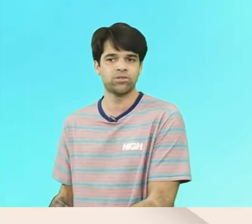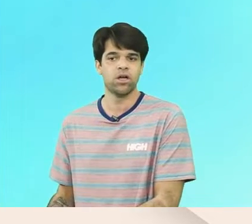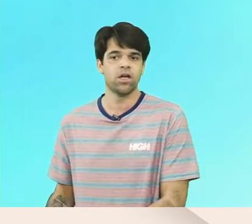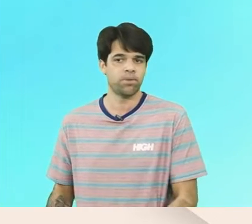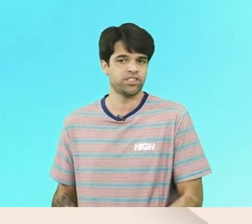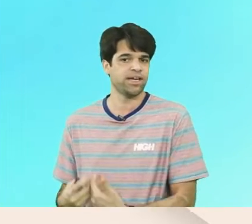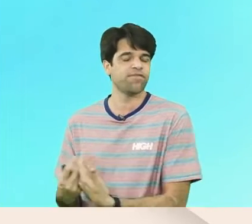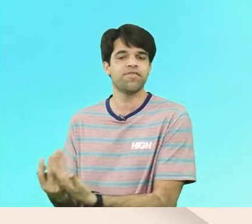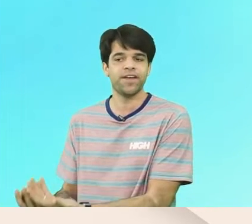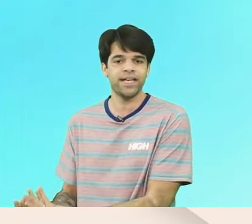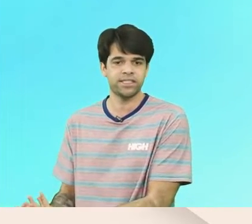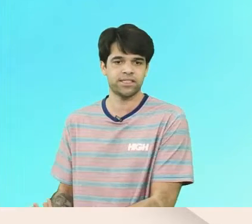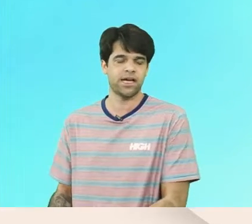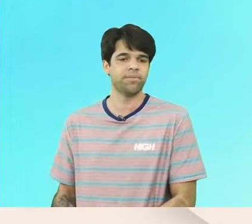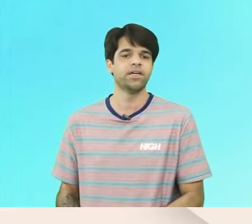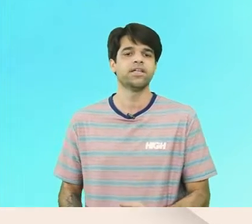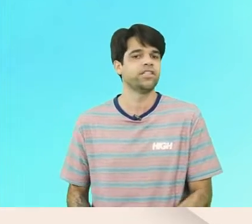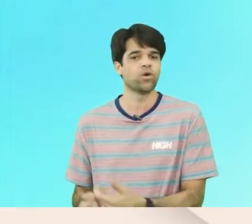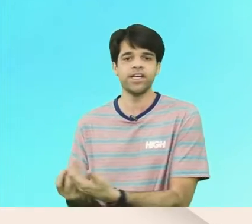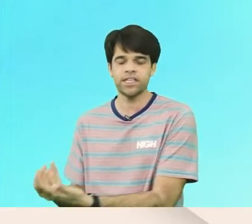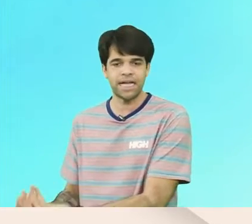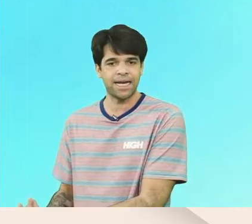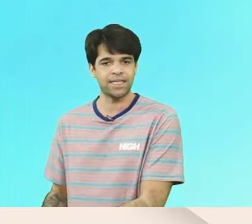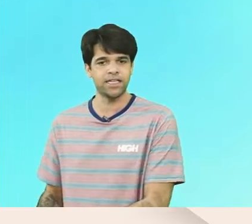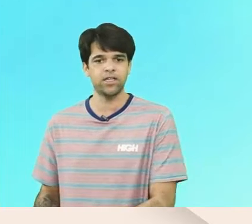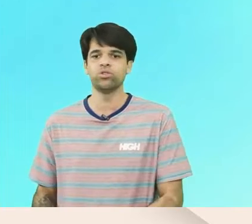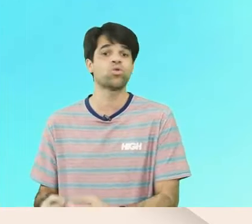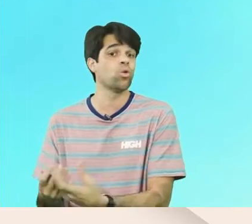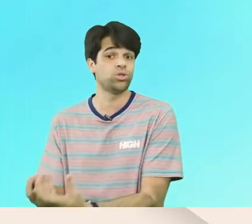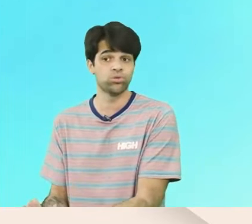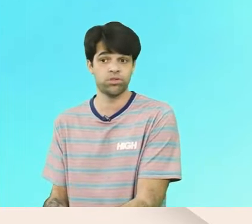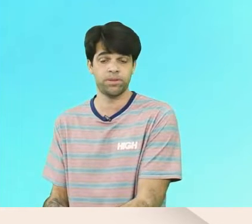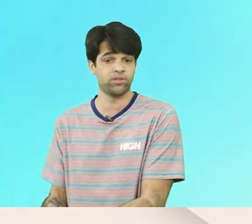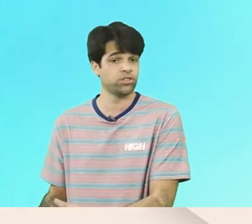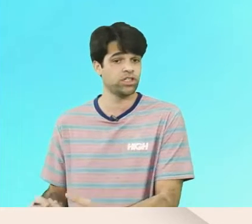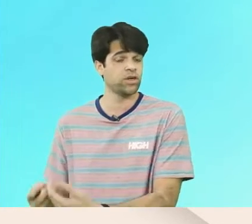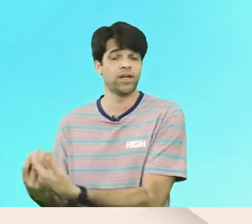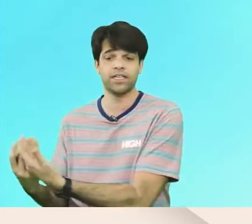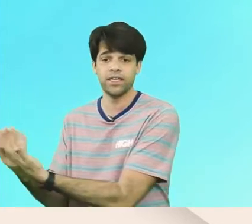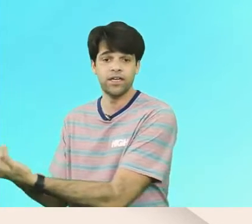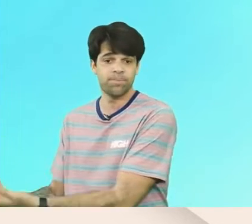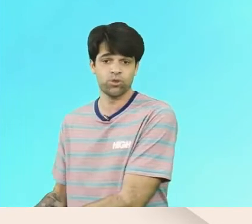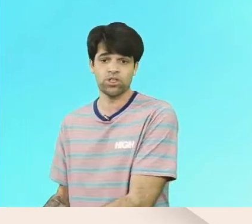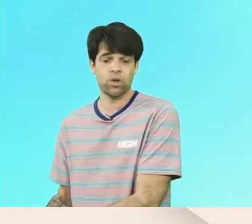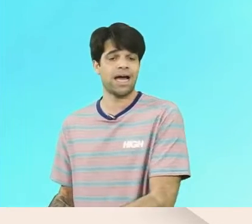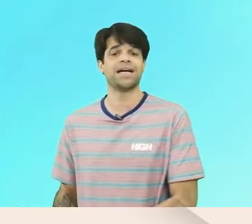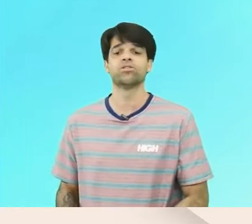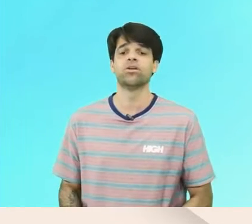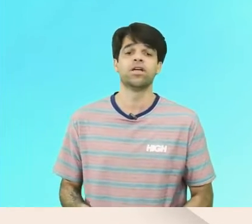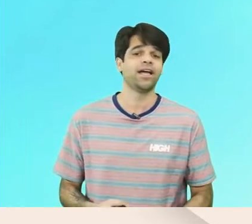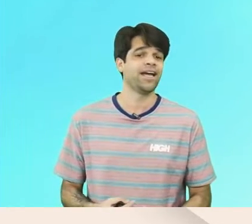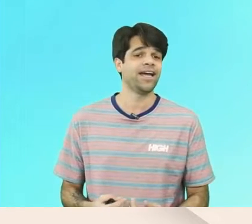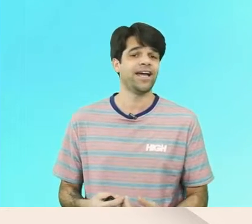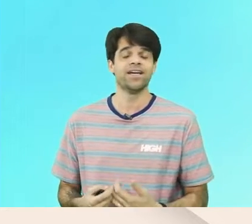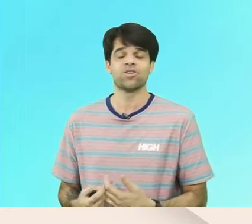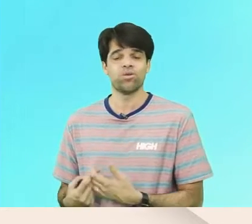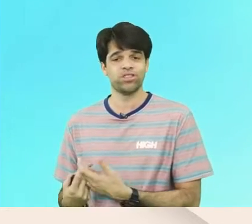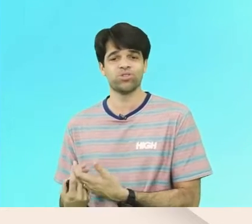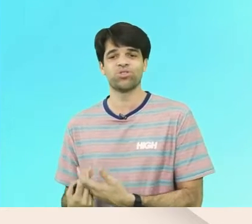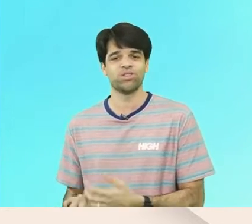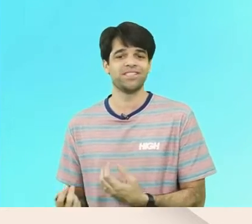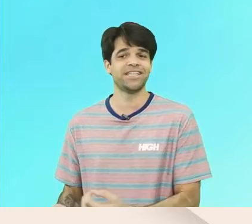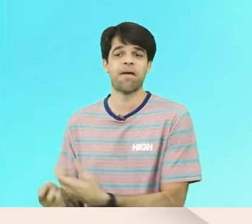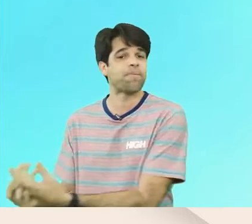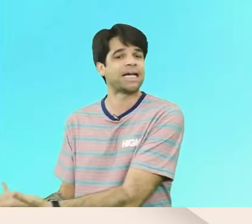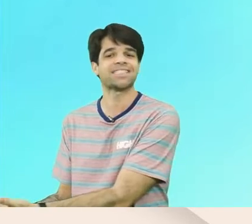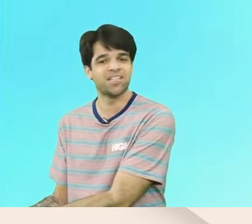do teu lado. Pode ser a vivência, sabe, de alguém que está ali ou de um conjunto de pessoas que estão ali do teu lado, como